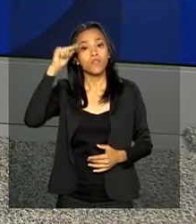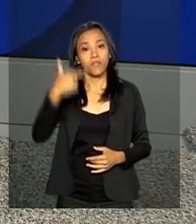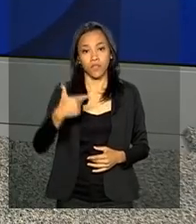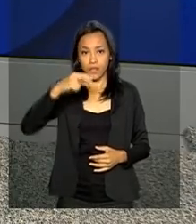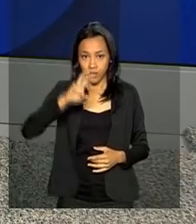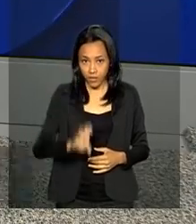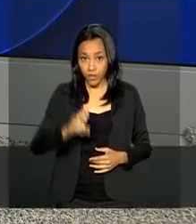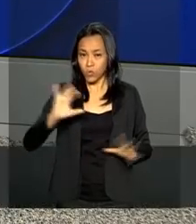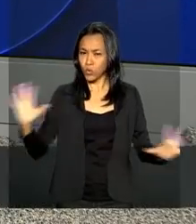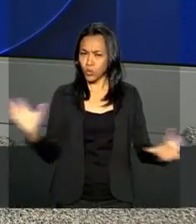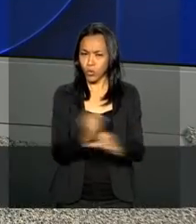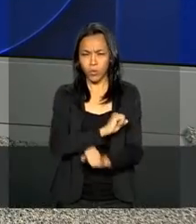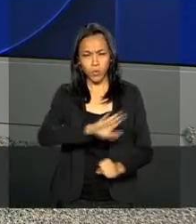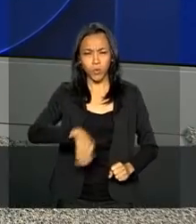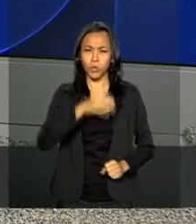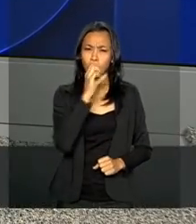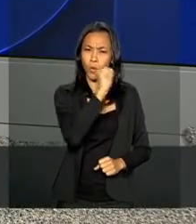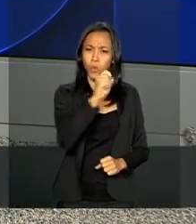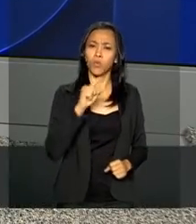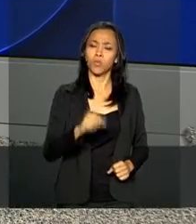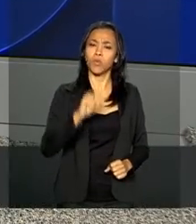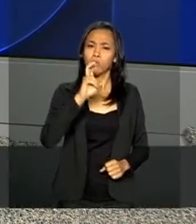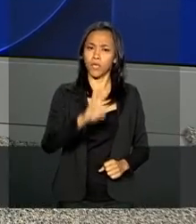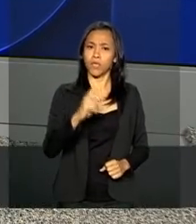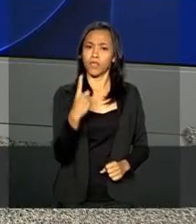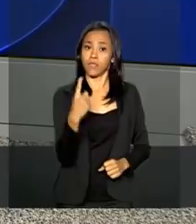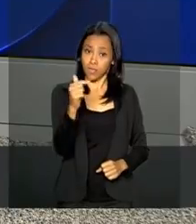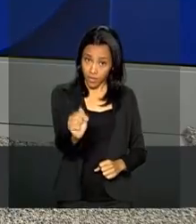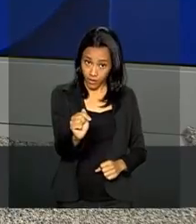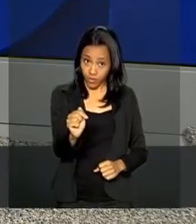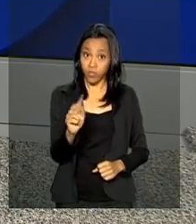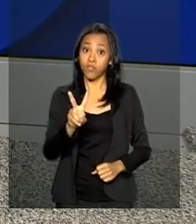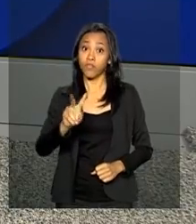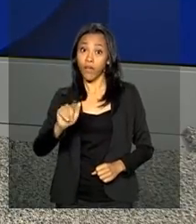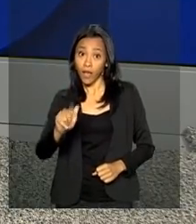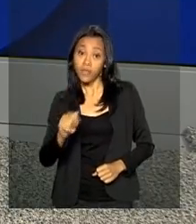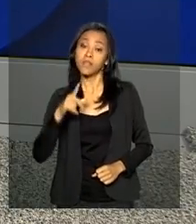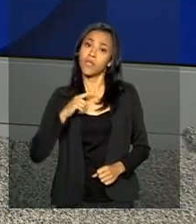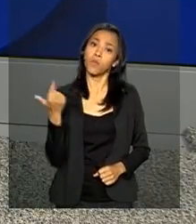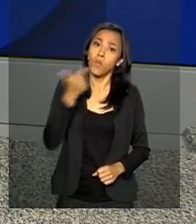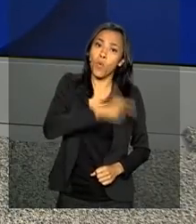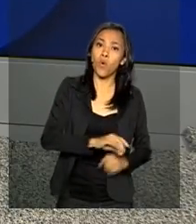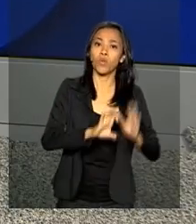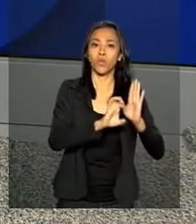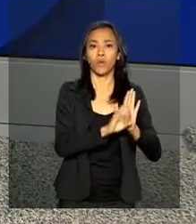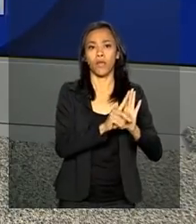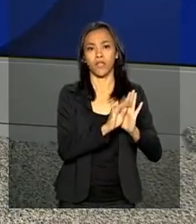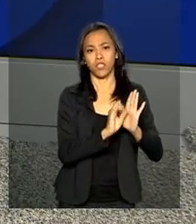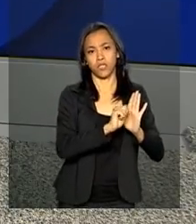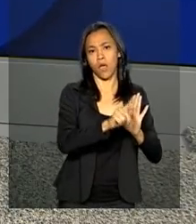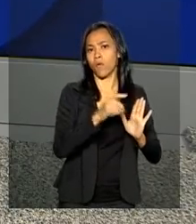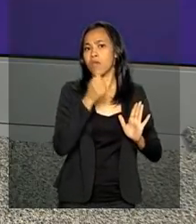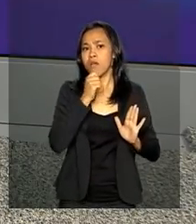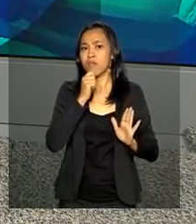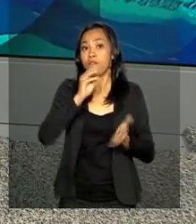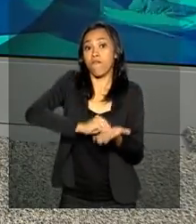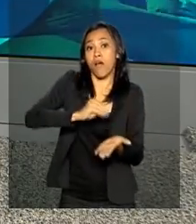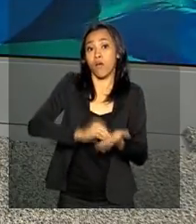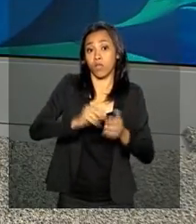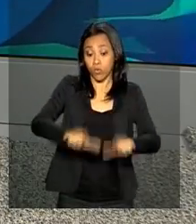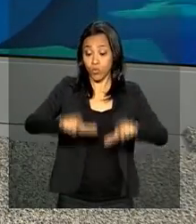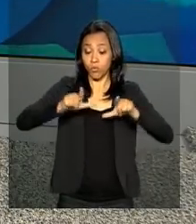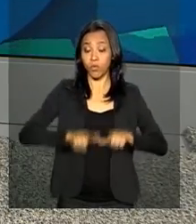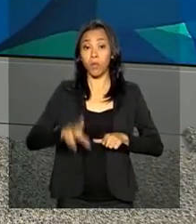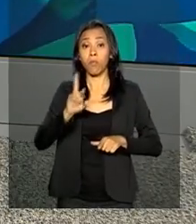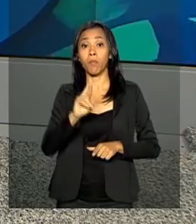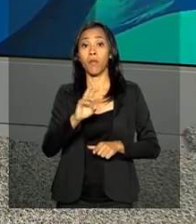8517 vagas ofertadas um segundo edital para profissionais estrangeiros sem diploma revalidado está previsto para a